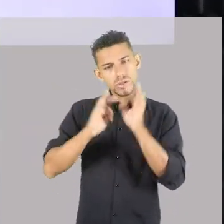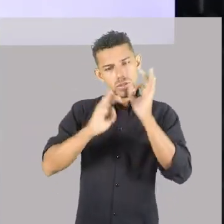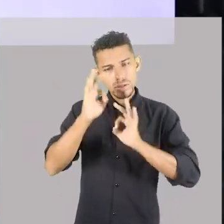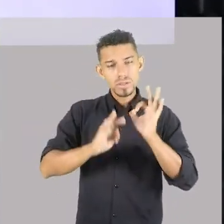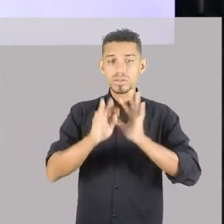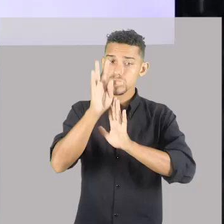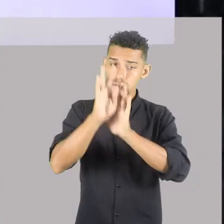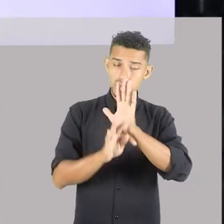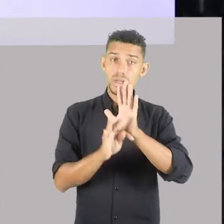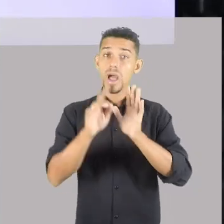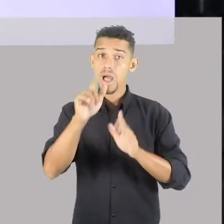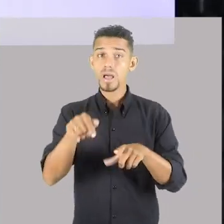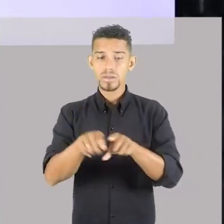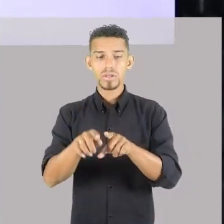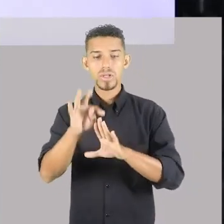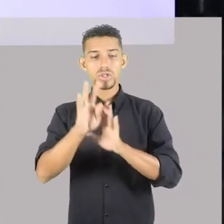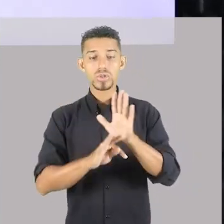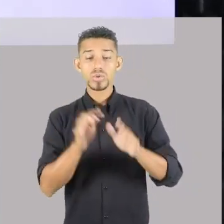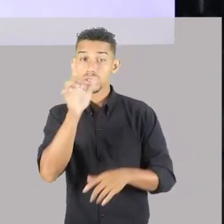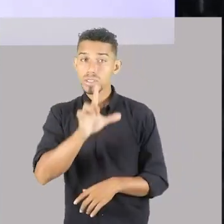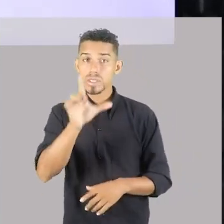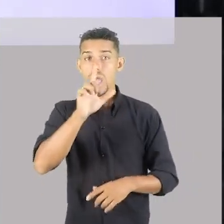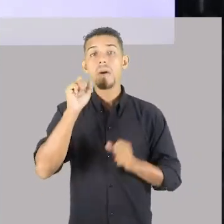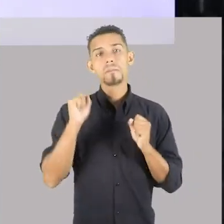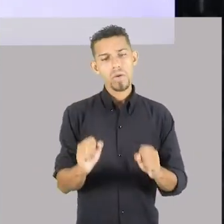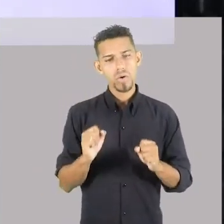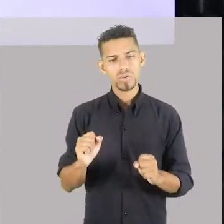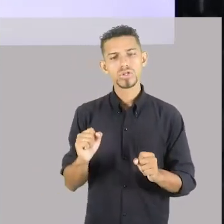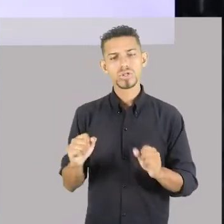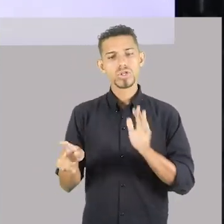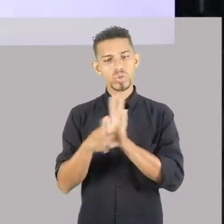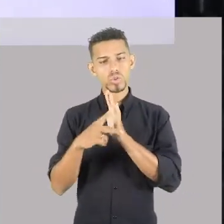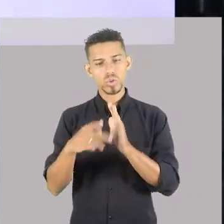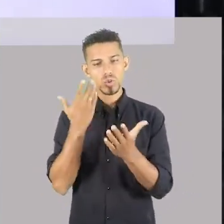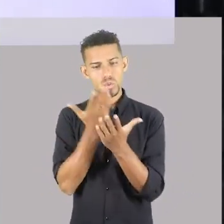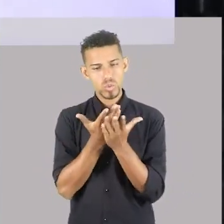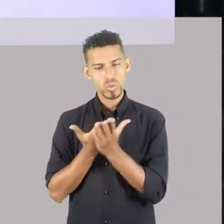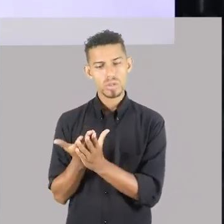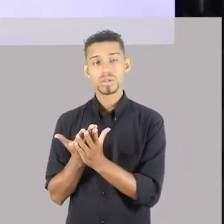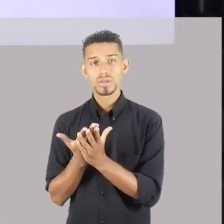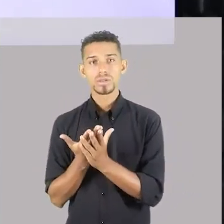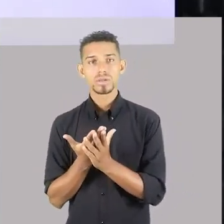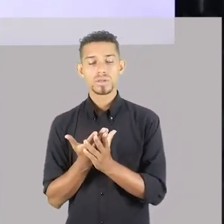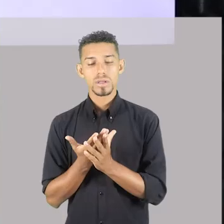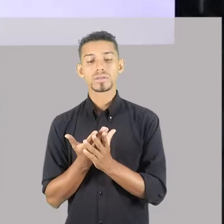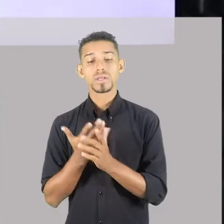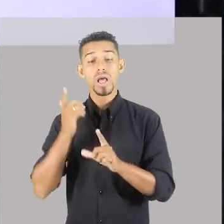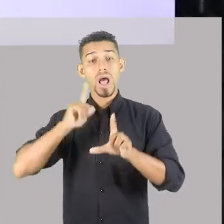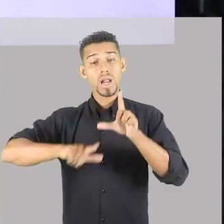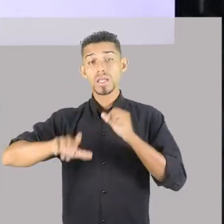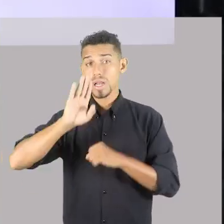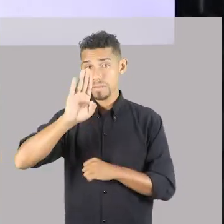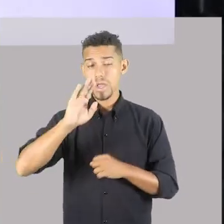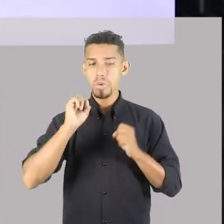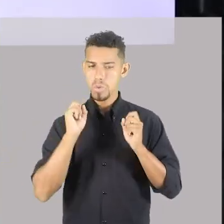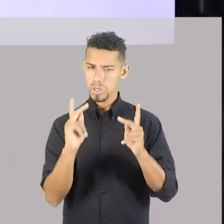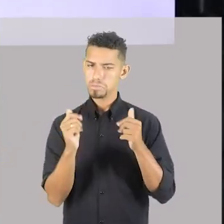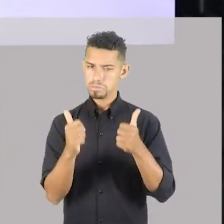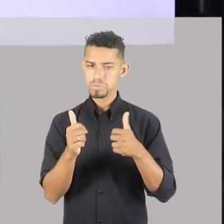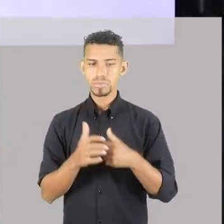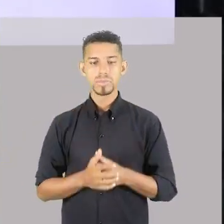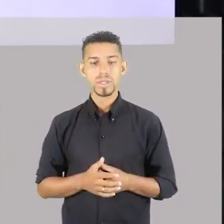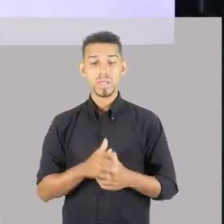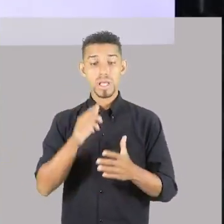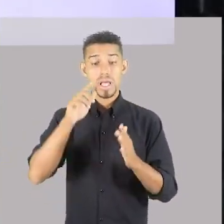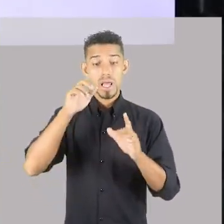possibilidade de que os textos literários podem ser objetos de estudo sobre eles mesmos. Então, letra B, ok. Letra C, o prazer